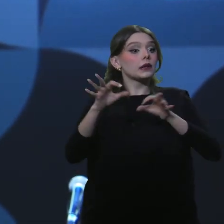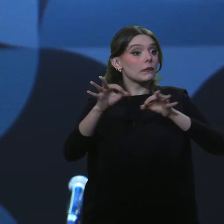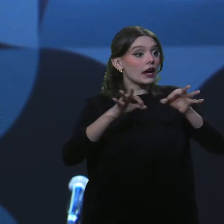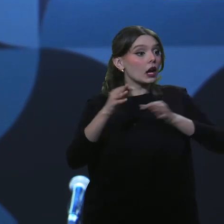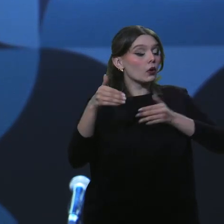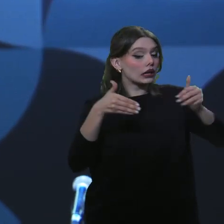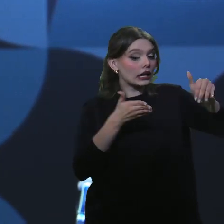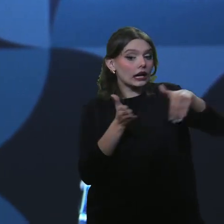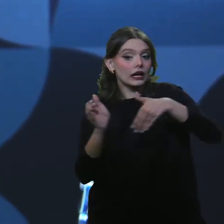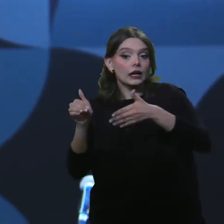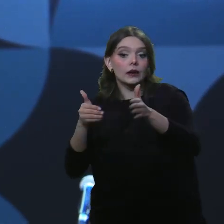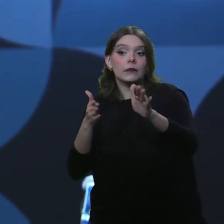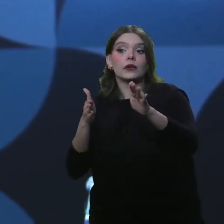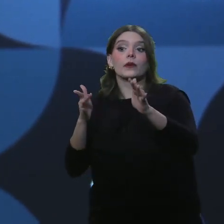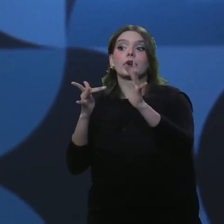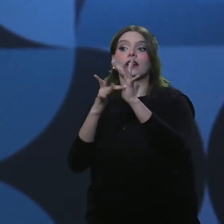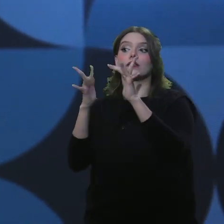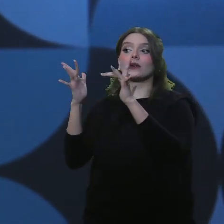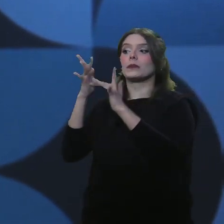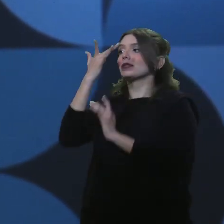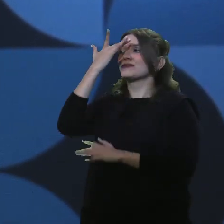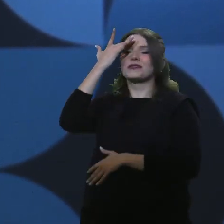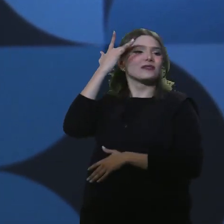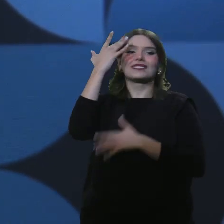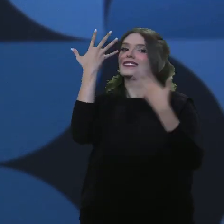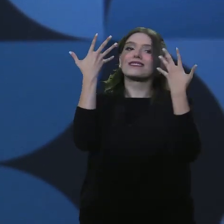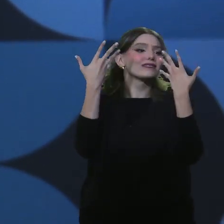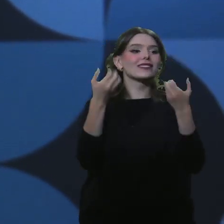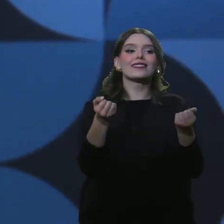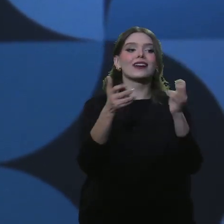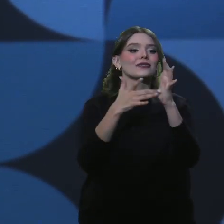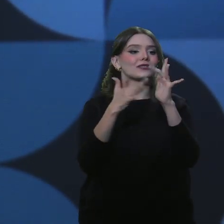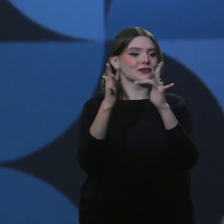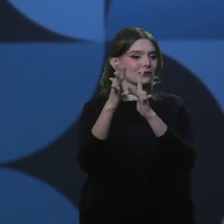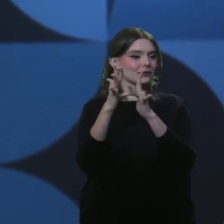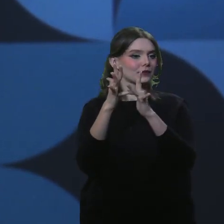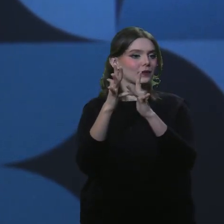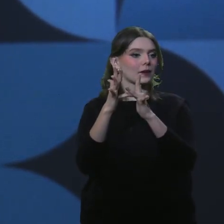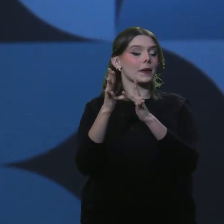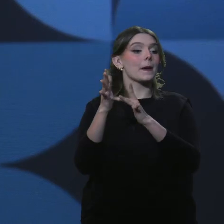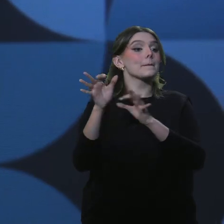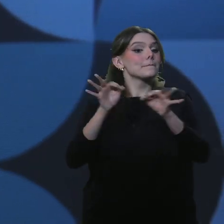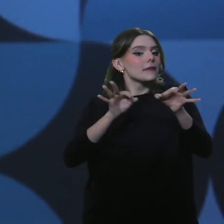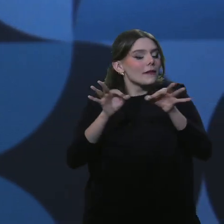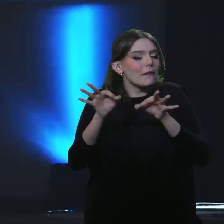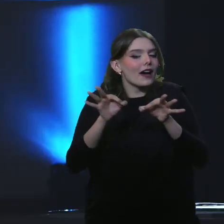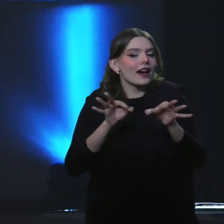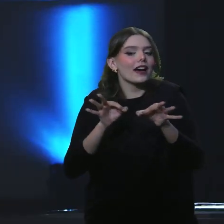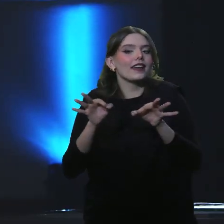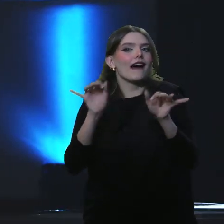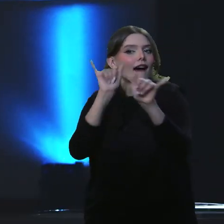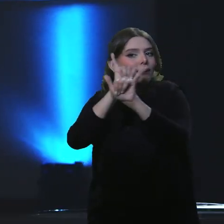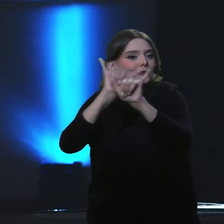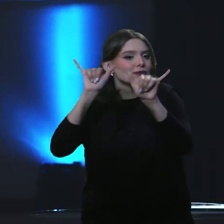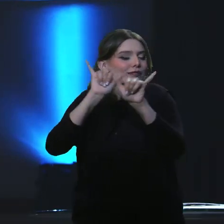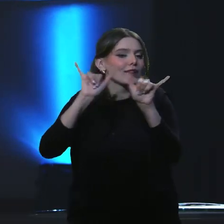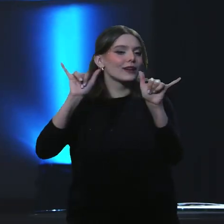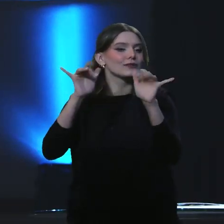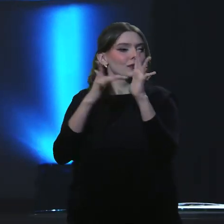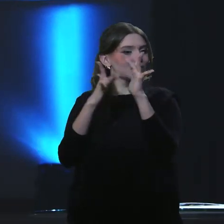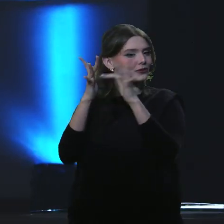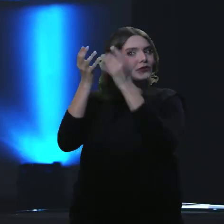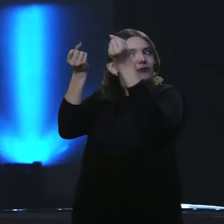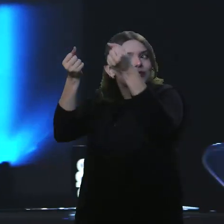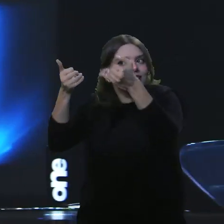Jesus na vida daqueles que ainda não receberam Ele. Preparar o solo, anunciar a vinda de Jesus. E existe